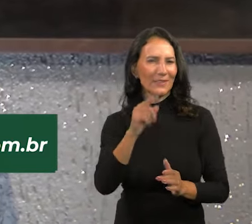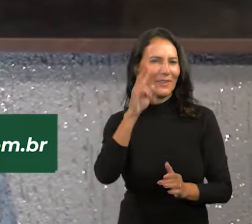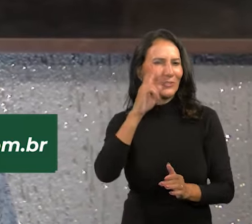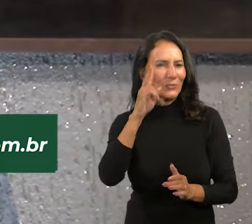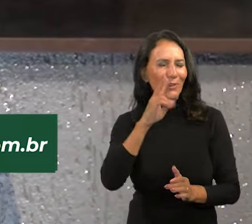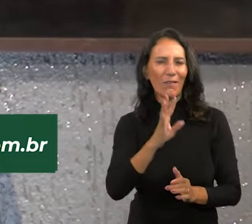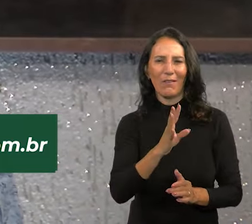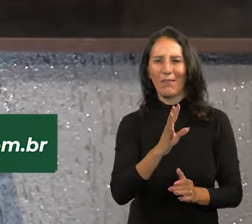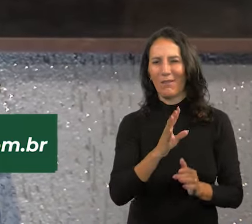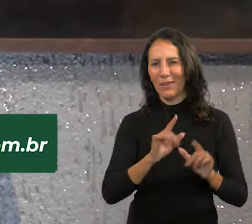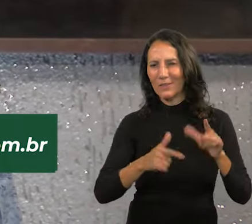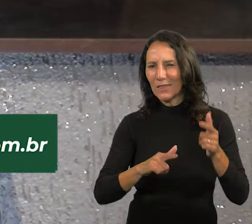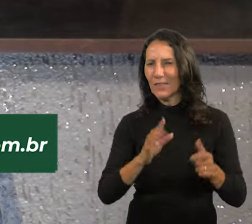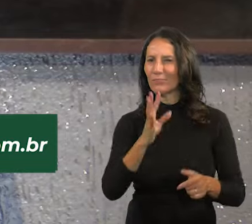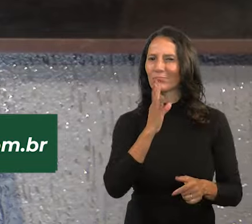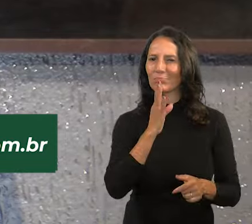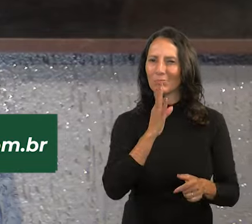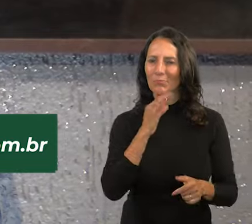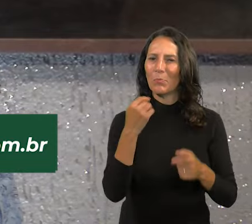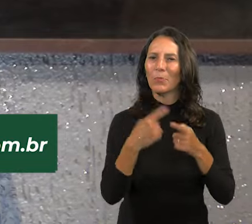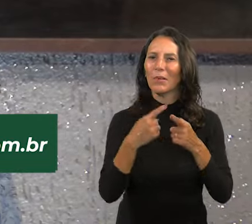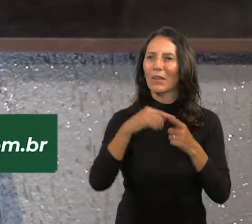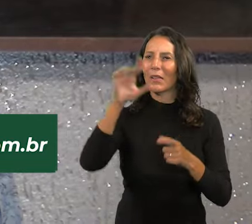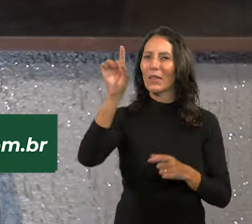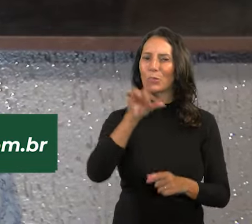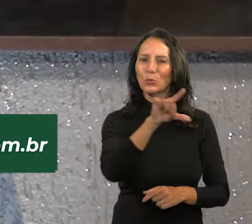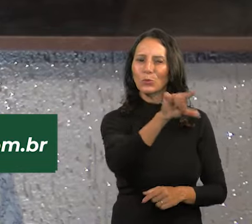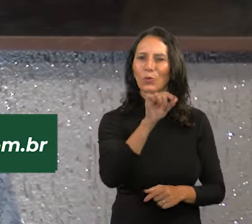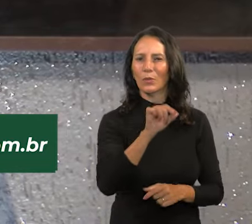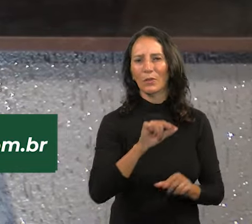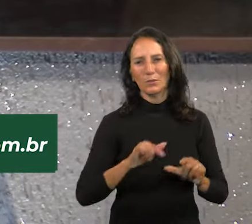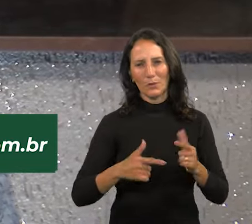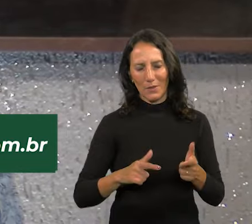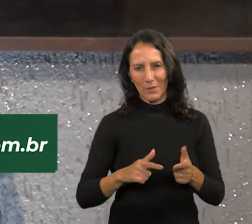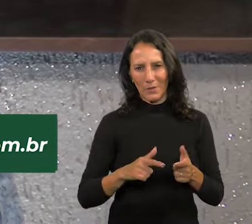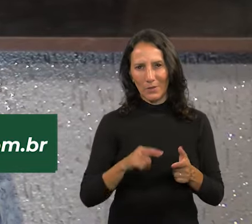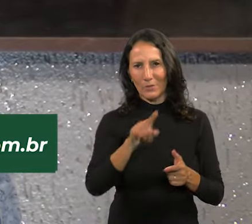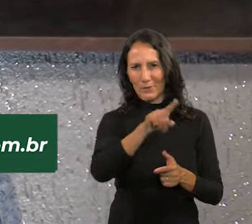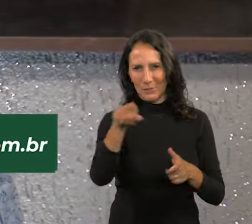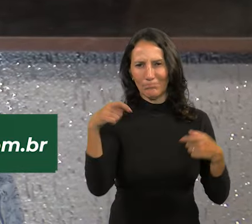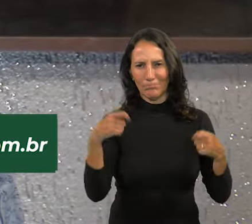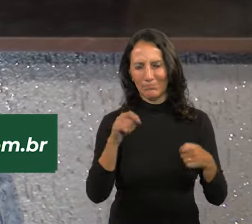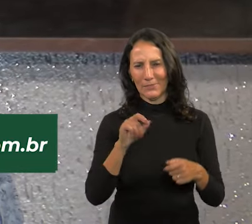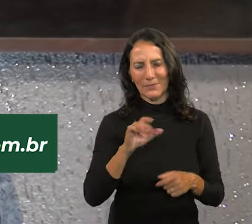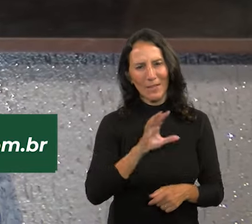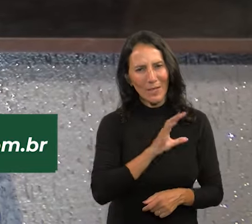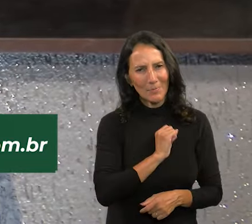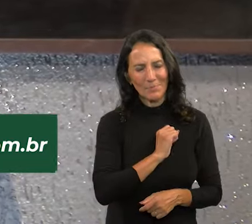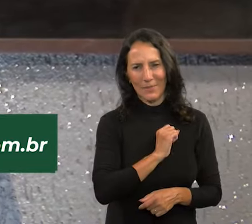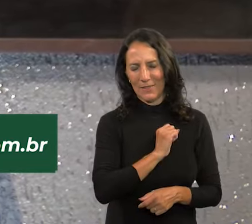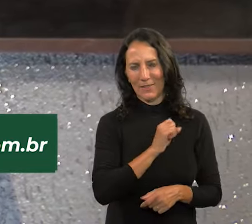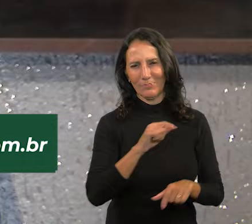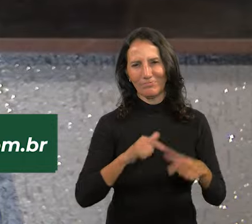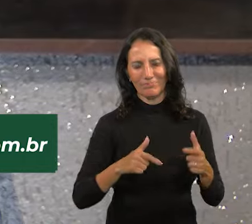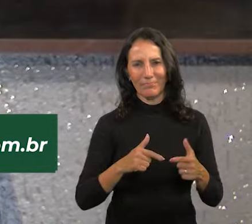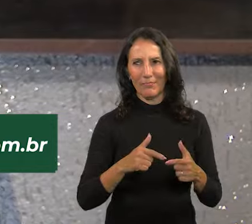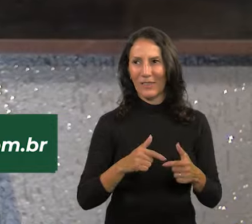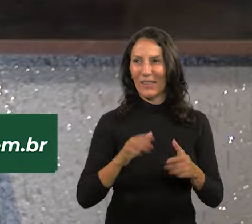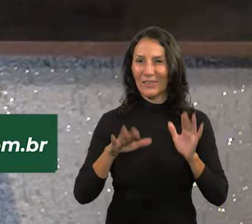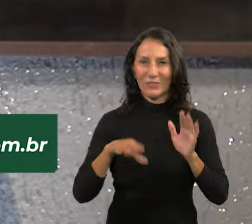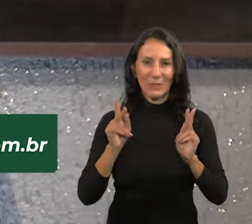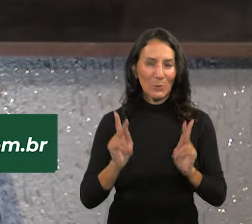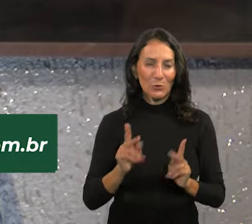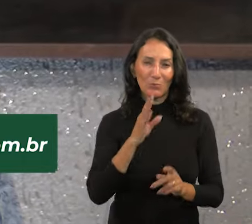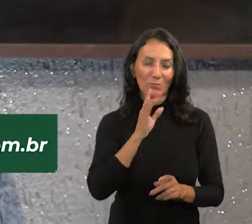Israel e o que é o resultado de você amar Israel. Então, só por ignorância é que alguém toma